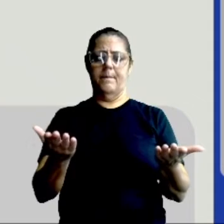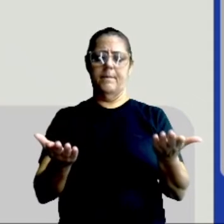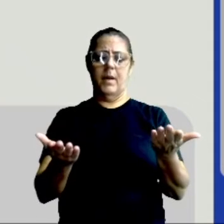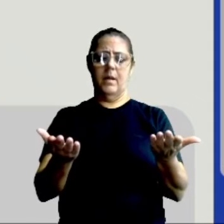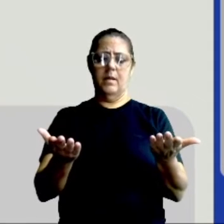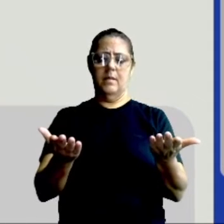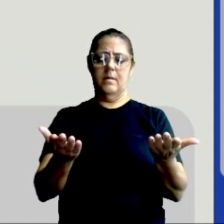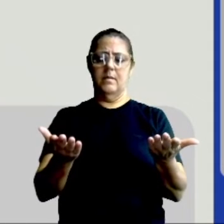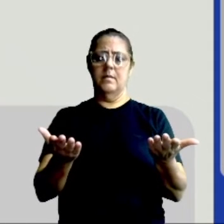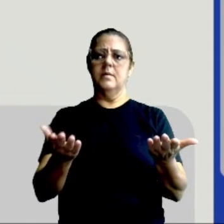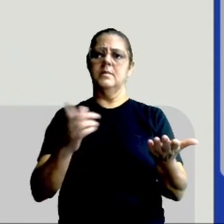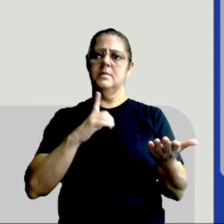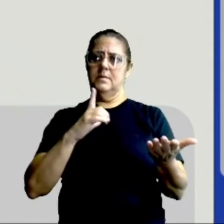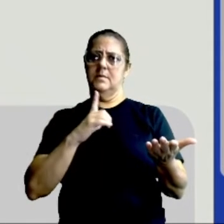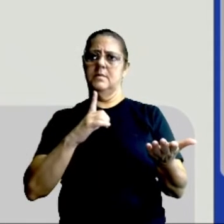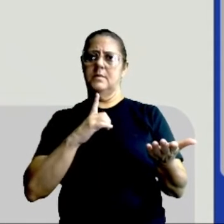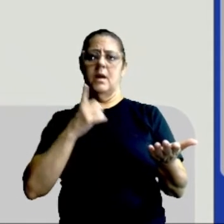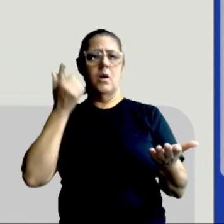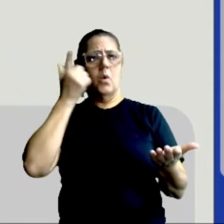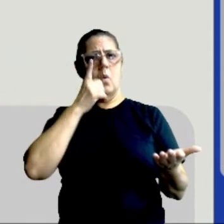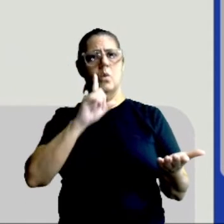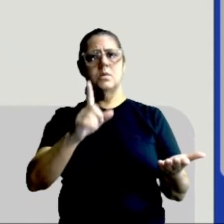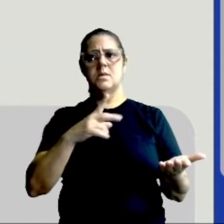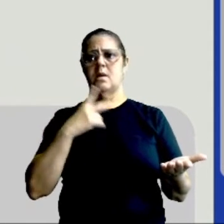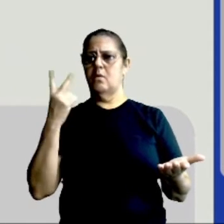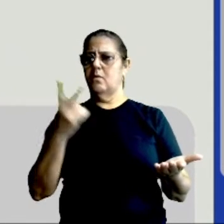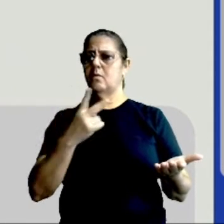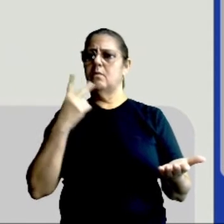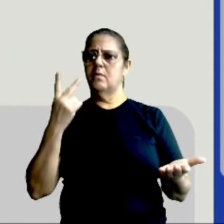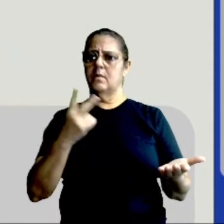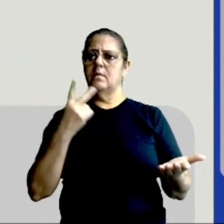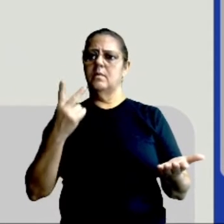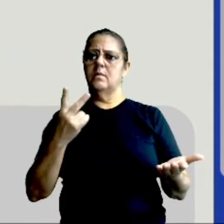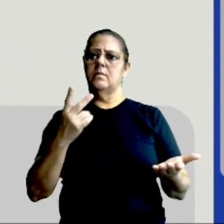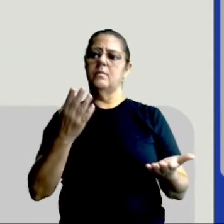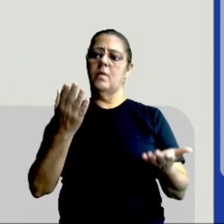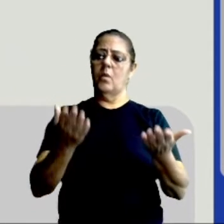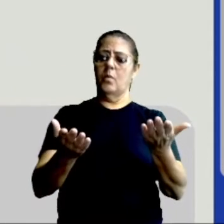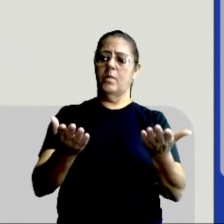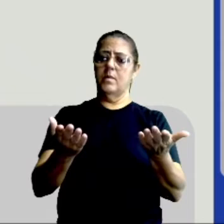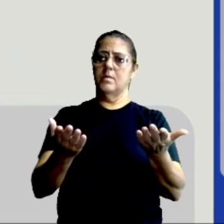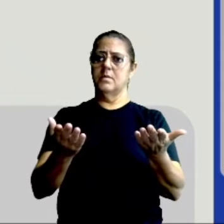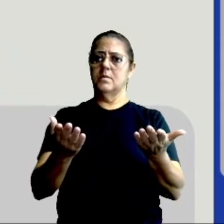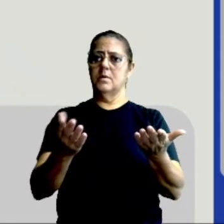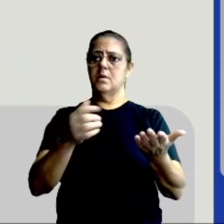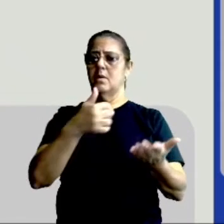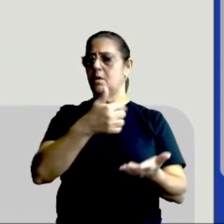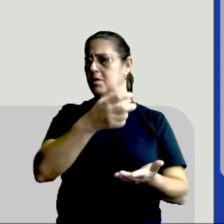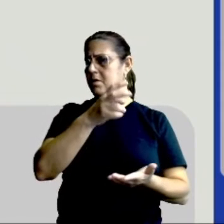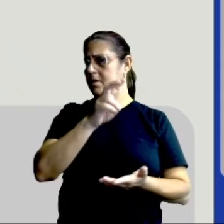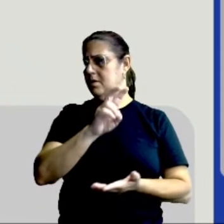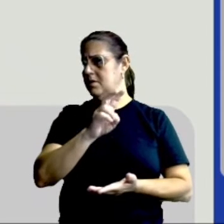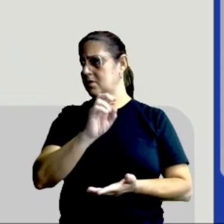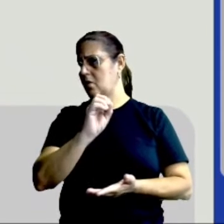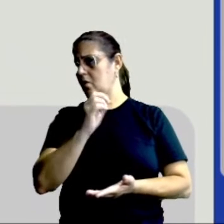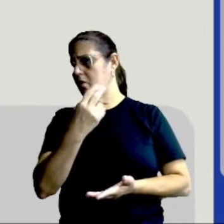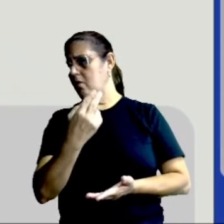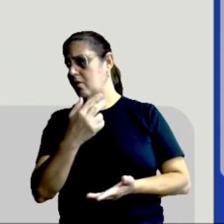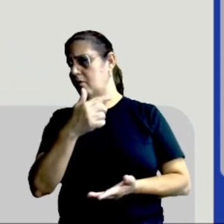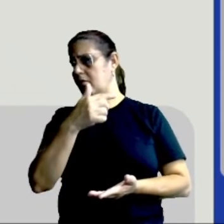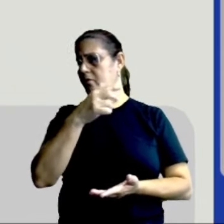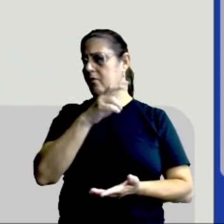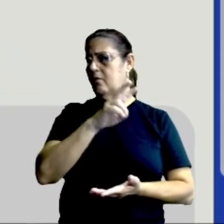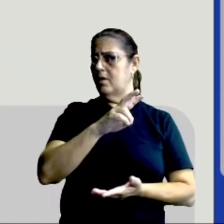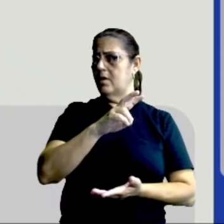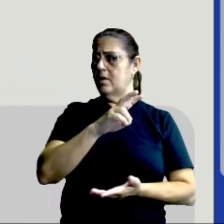equilibradas. Se tem equilíbrio, a gente consegue descobrir sim. E o peso vai ser de quanto? De 15 ou de 25?